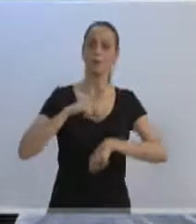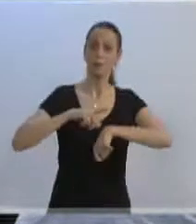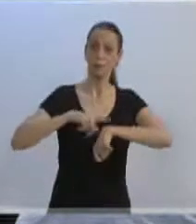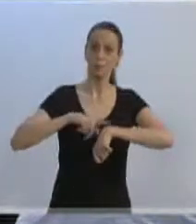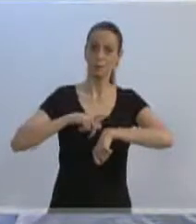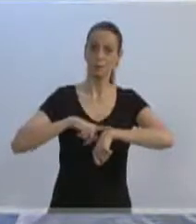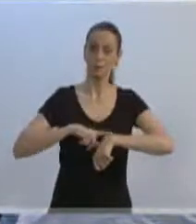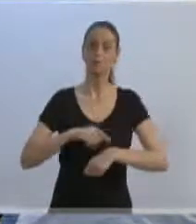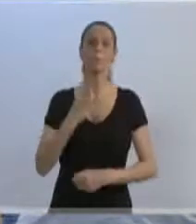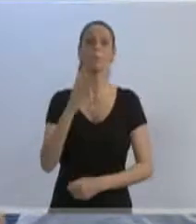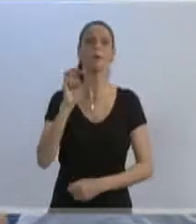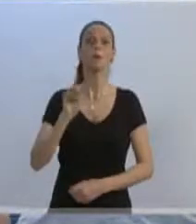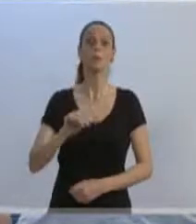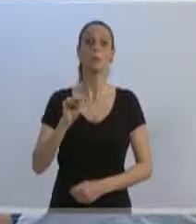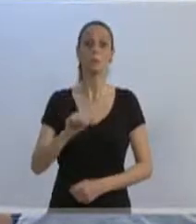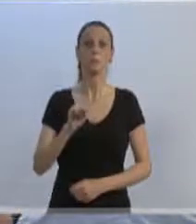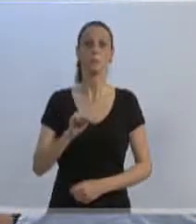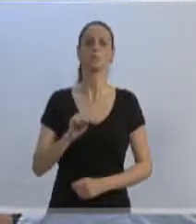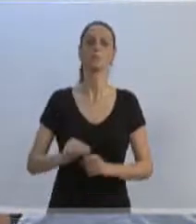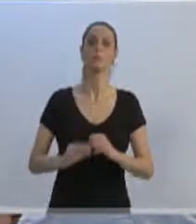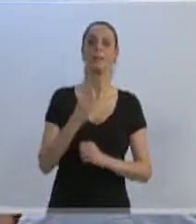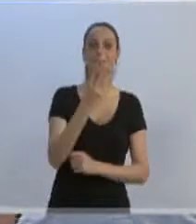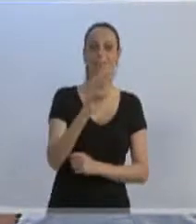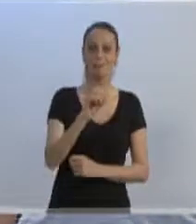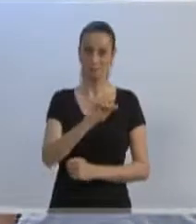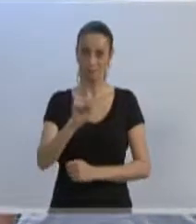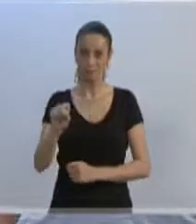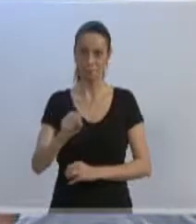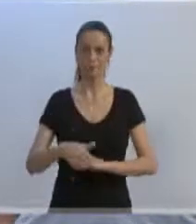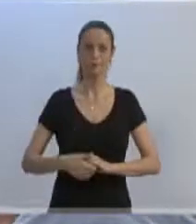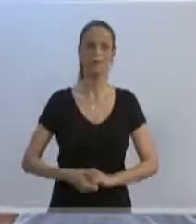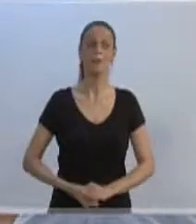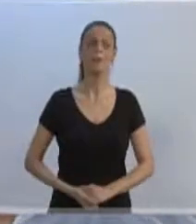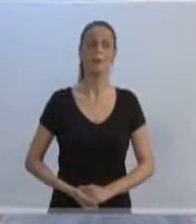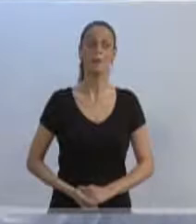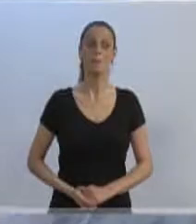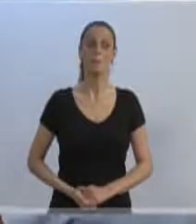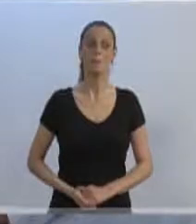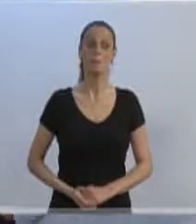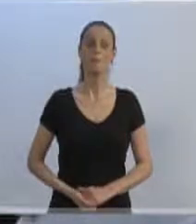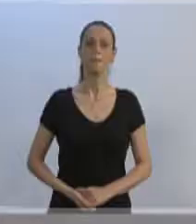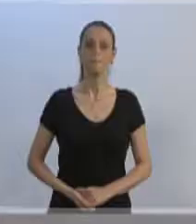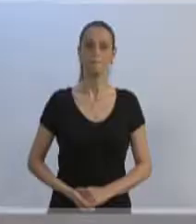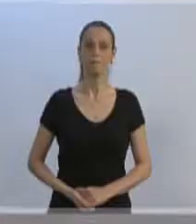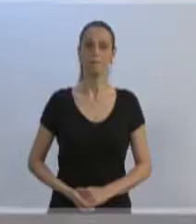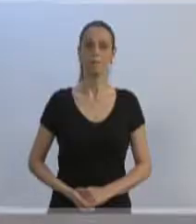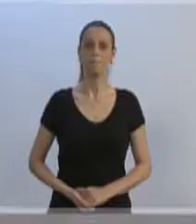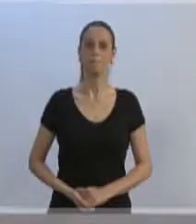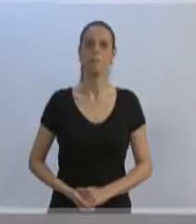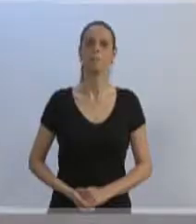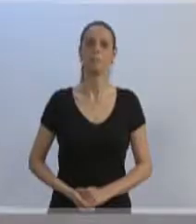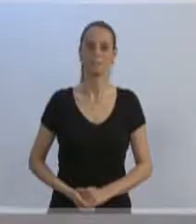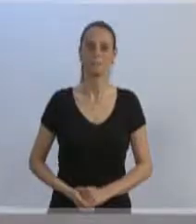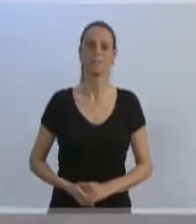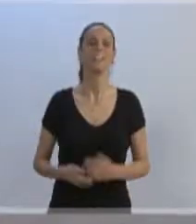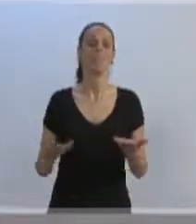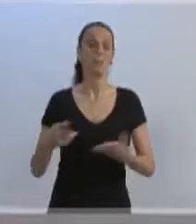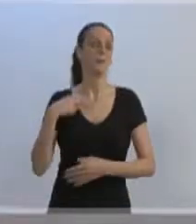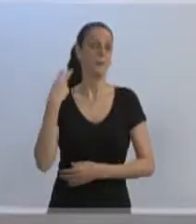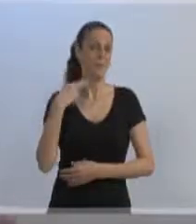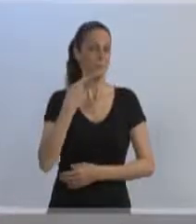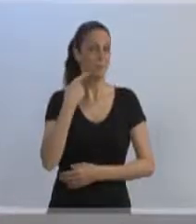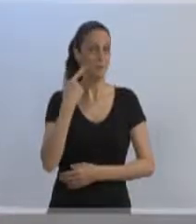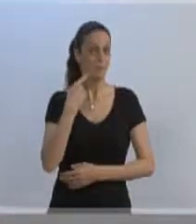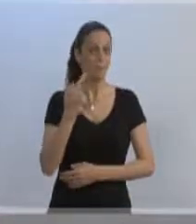do tempo de 4 minutos e 30 segundos é vereador em uma sala da linha até